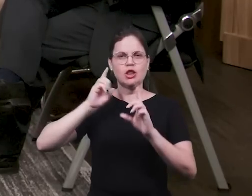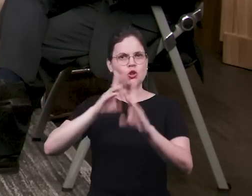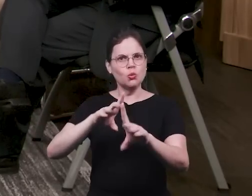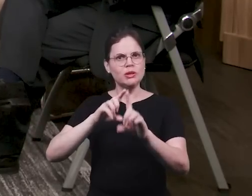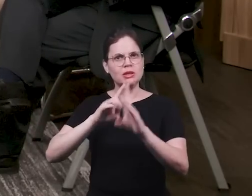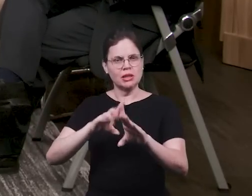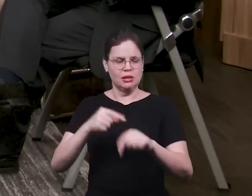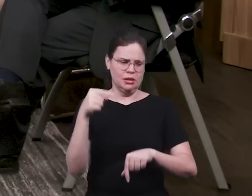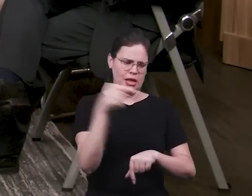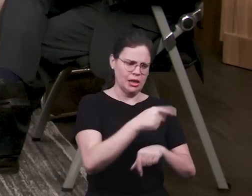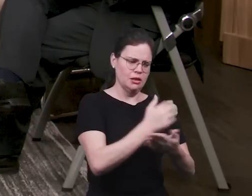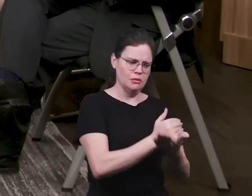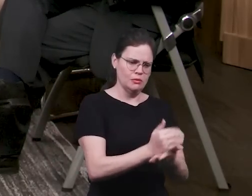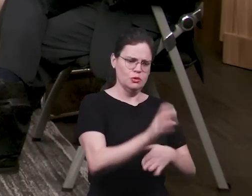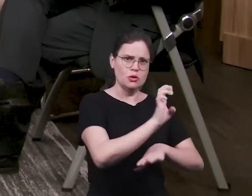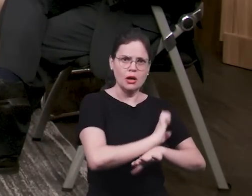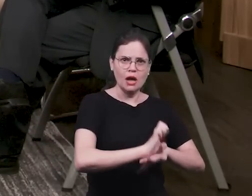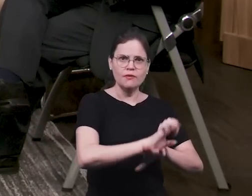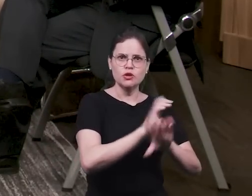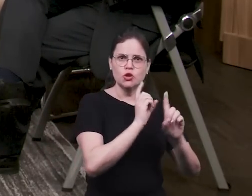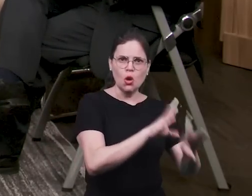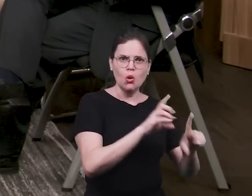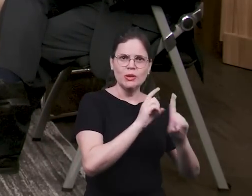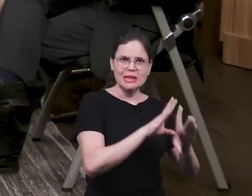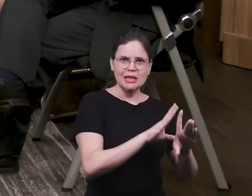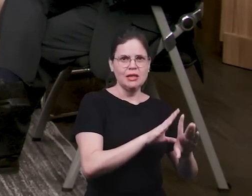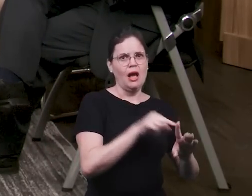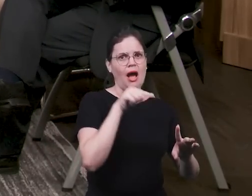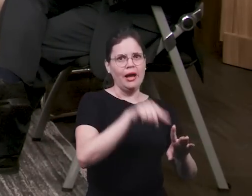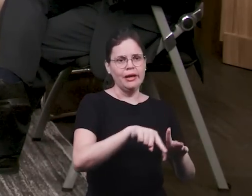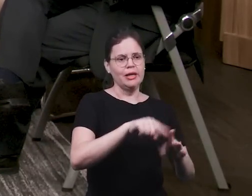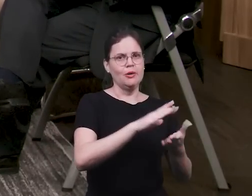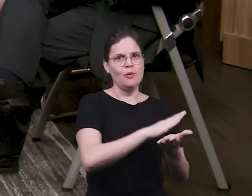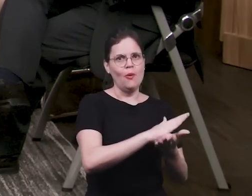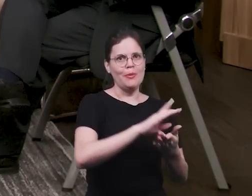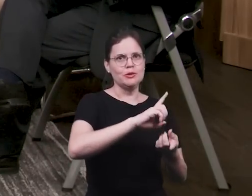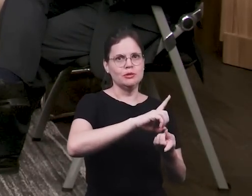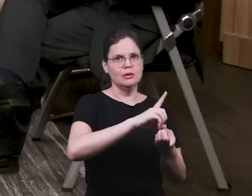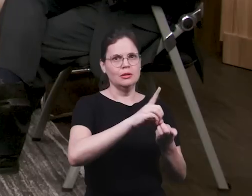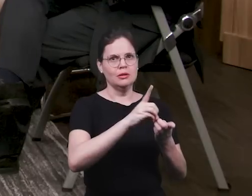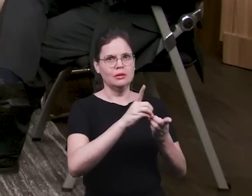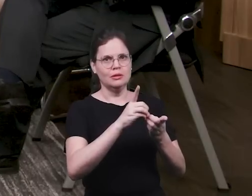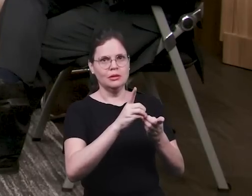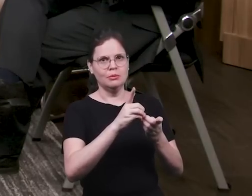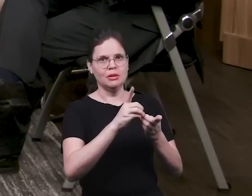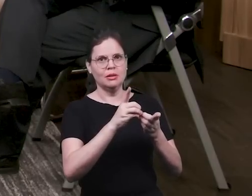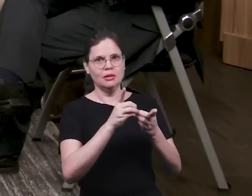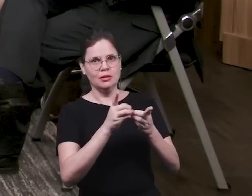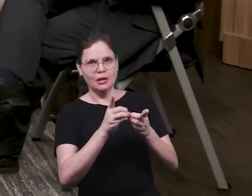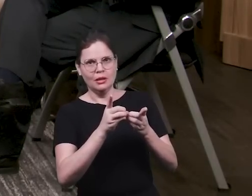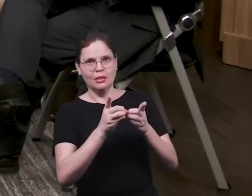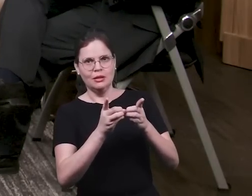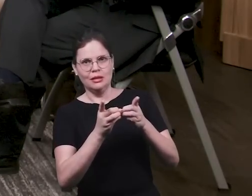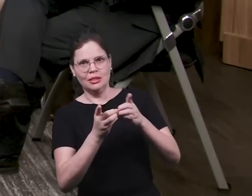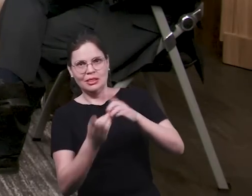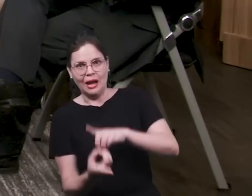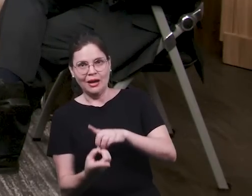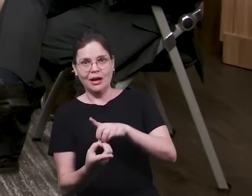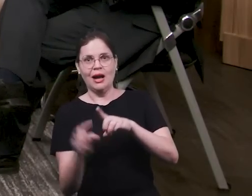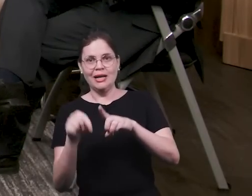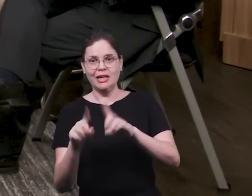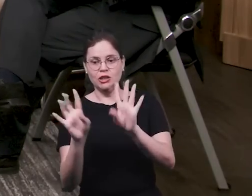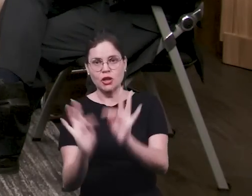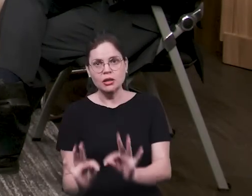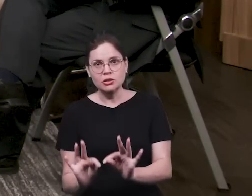começou lá em Éfeso e que foi mudado o sentido profético, tirado o sentido profético. Agora, entra a palavra